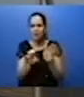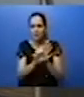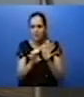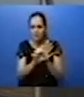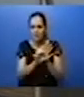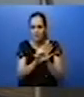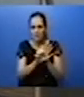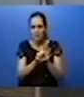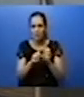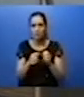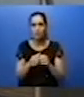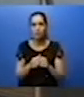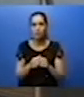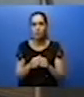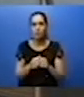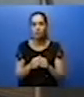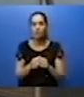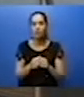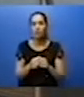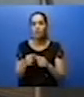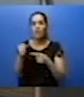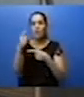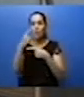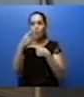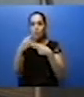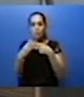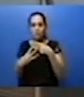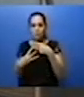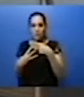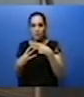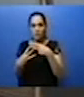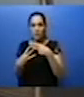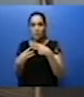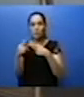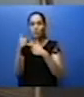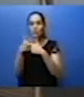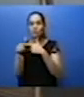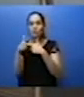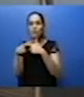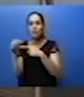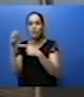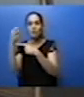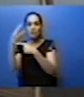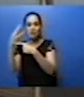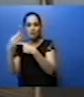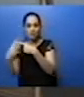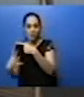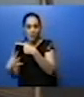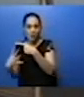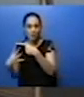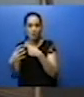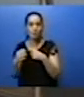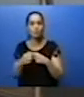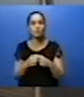4 aliás desculpa e multiplica-o três com quatro